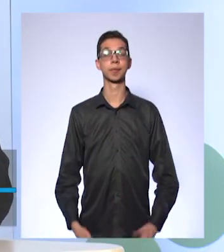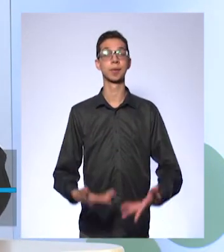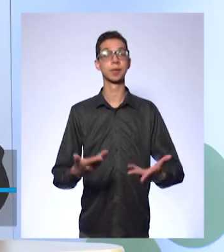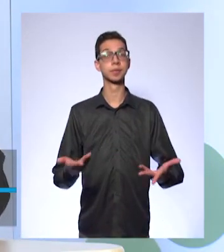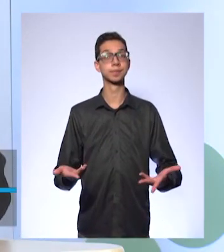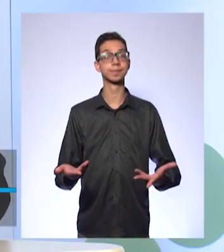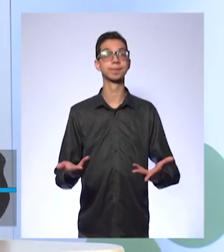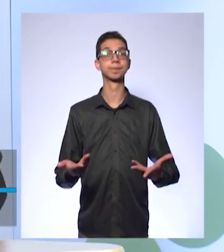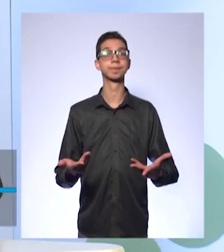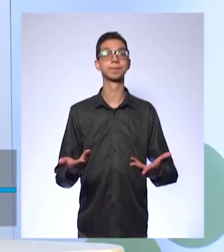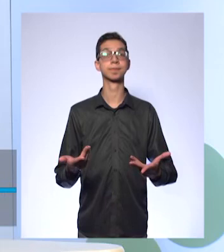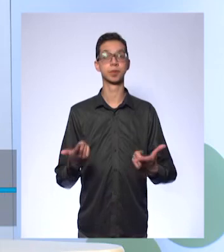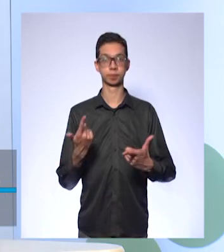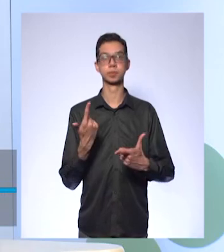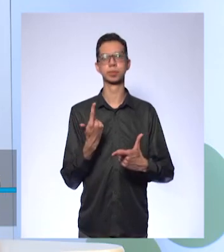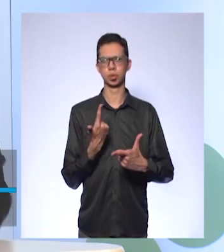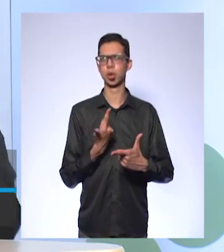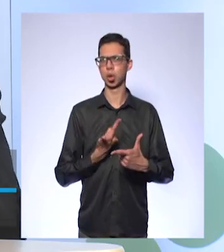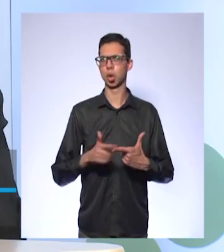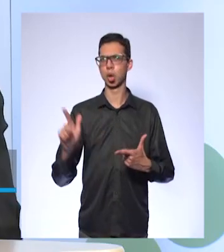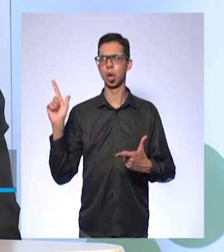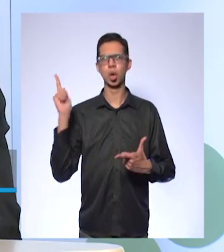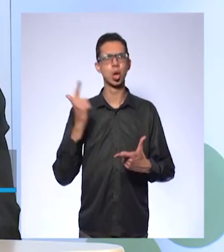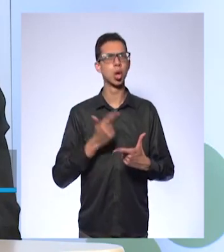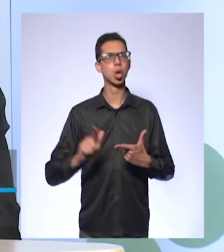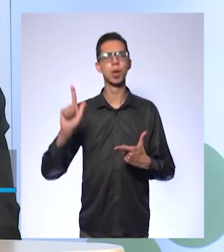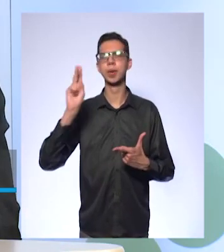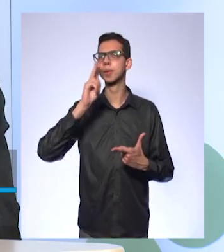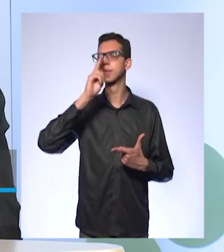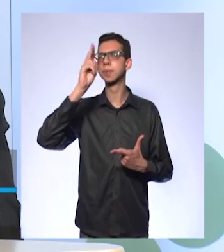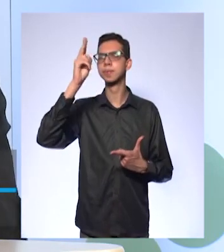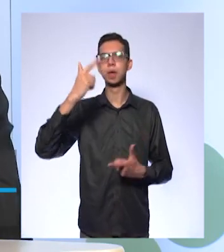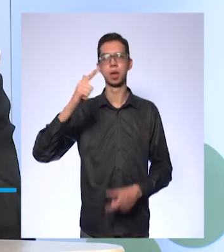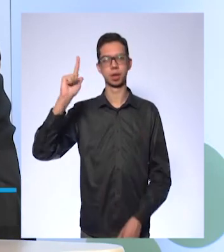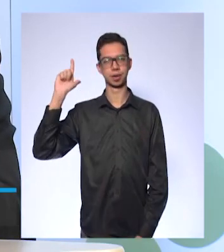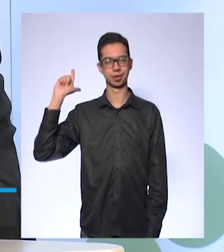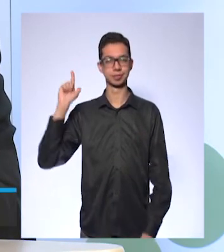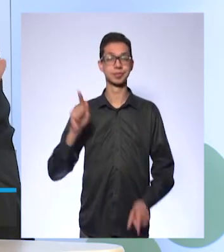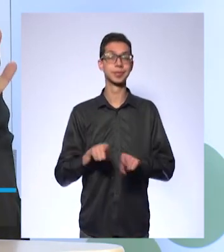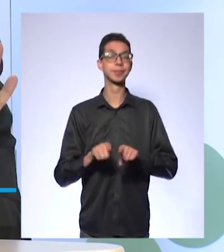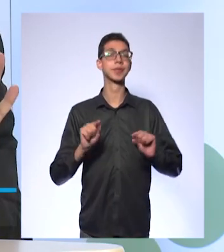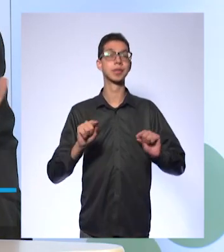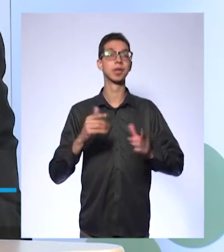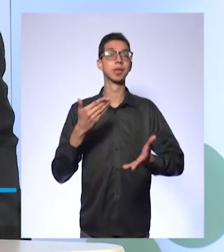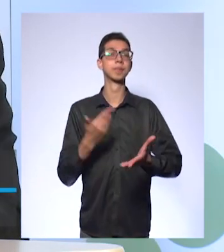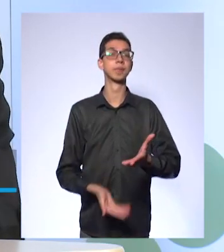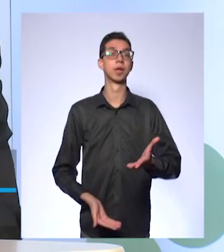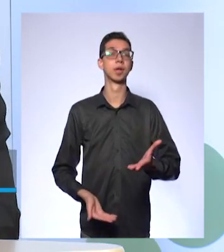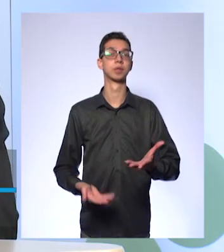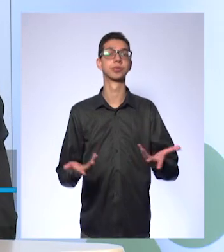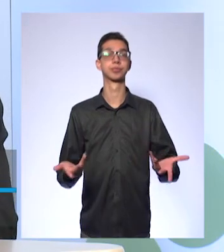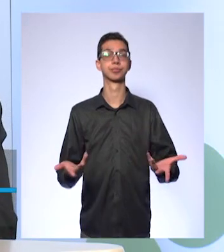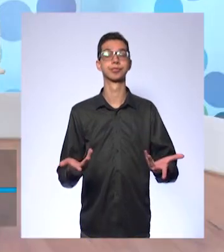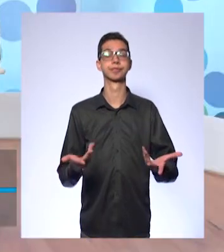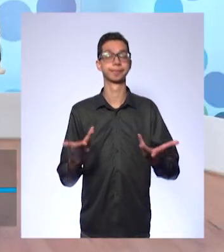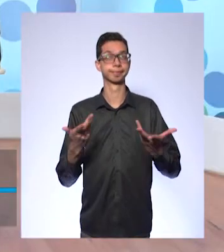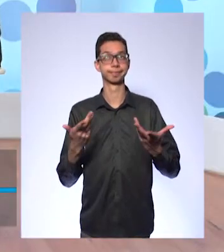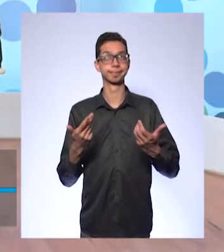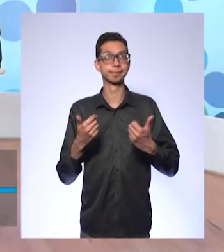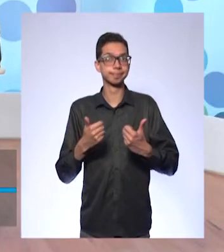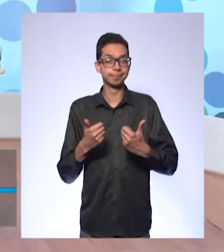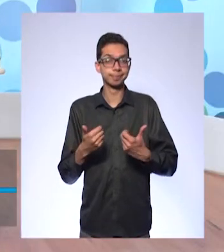isso se tornou um problemaço também exato. aí na época, e claro, quem está perdendo não está satisfeito.